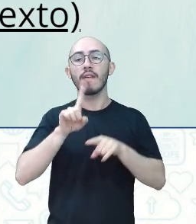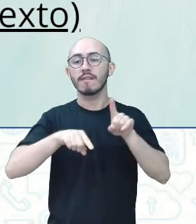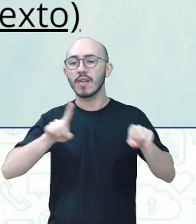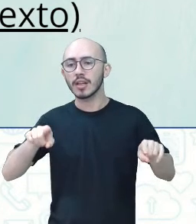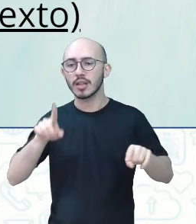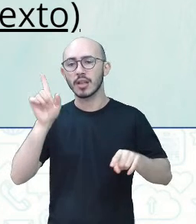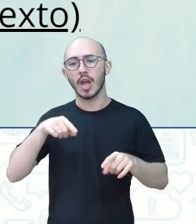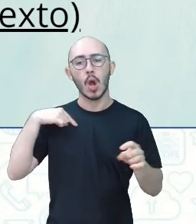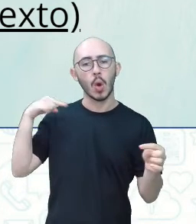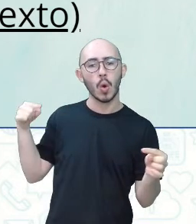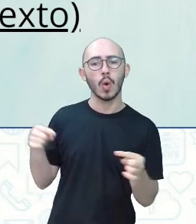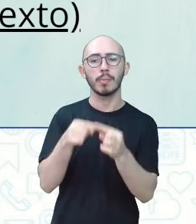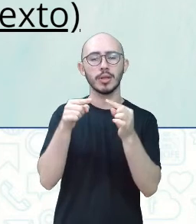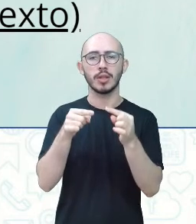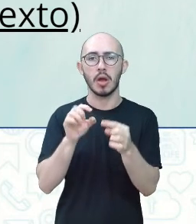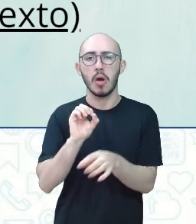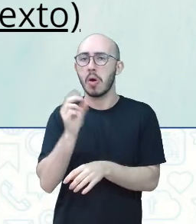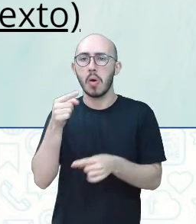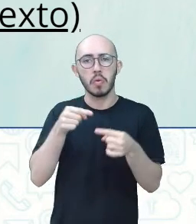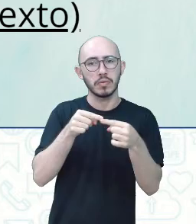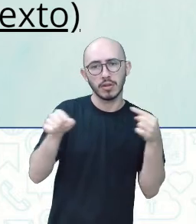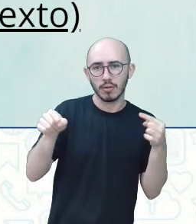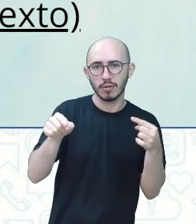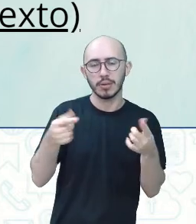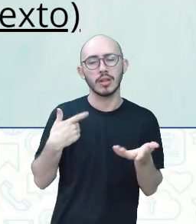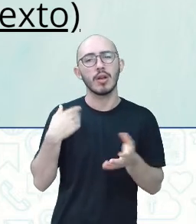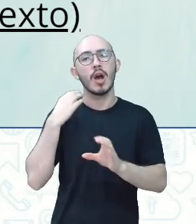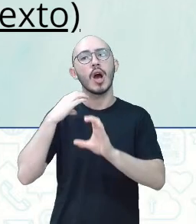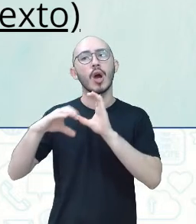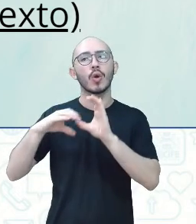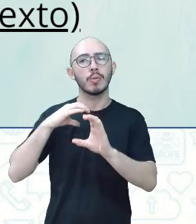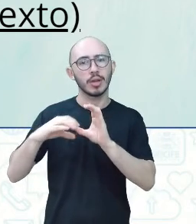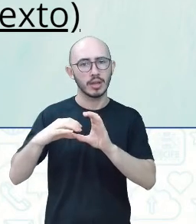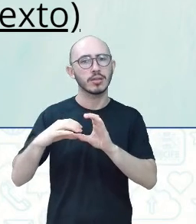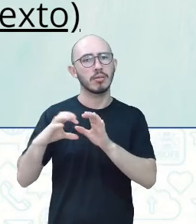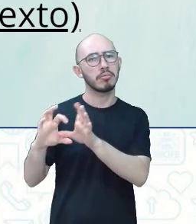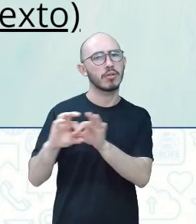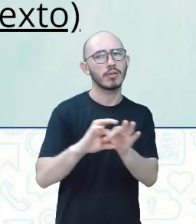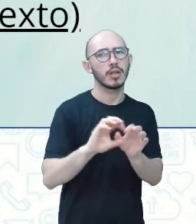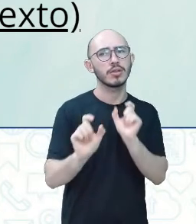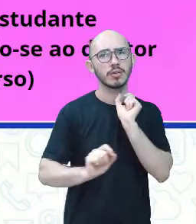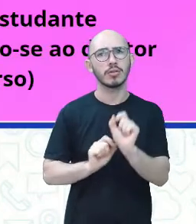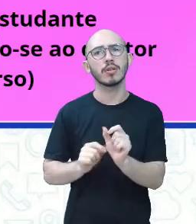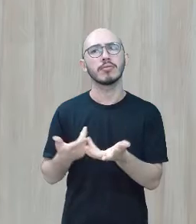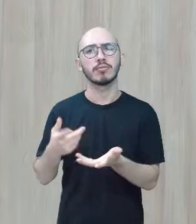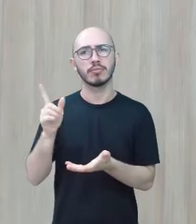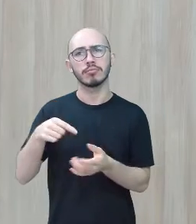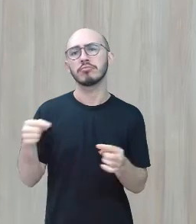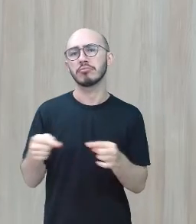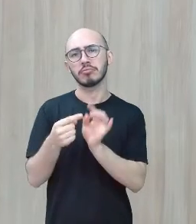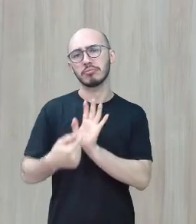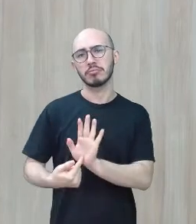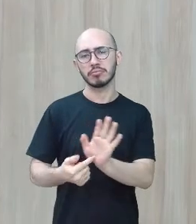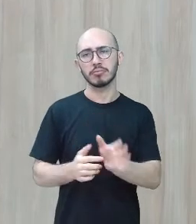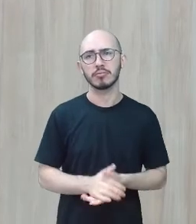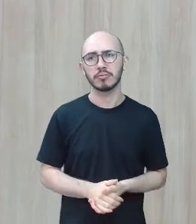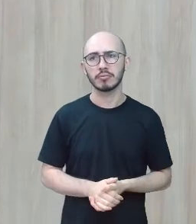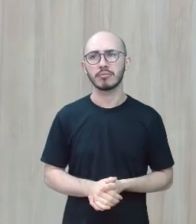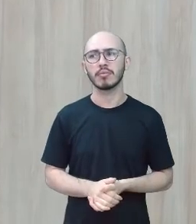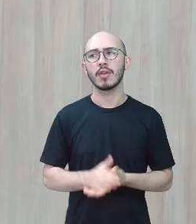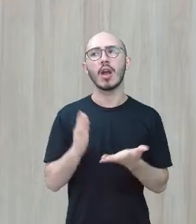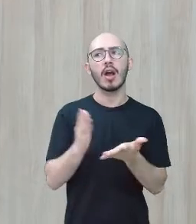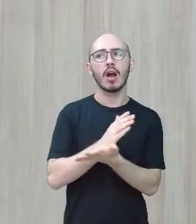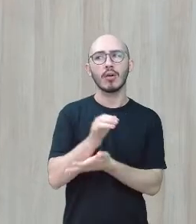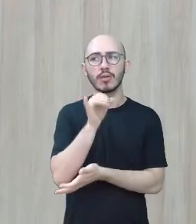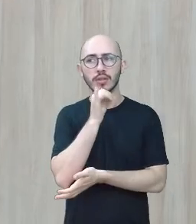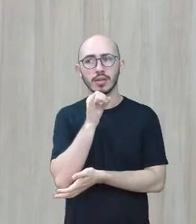é adequada ou não à comunicação comunicativa, à situação comunicativa de contexto em que ela se manifesta. E aí eu trouxe alguns